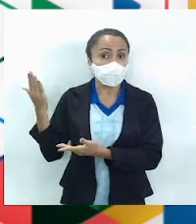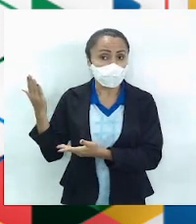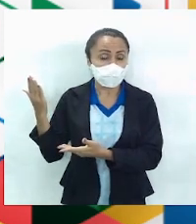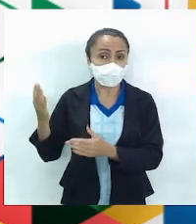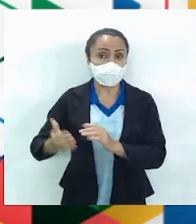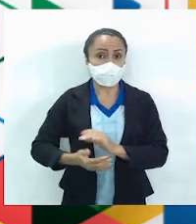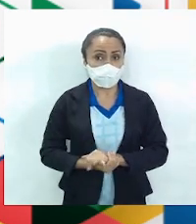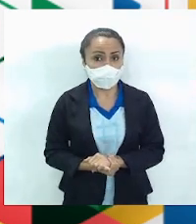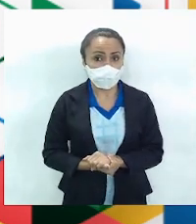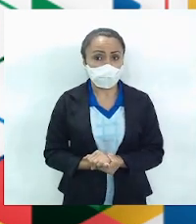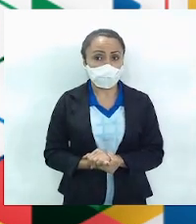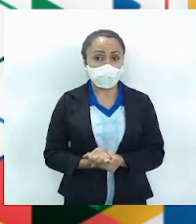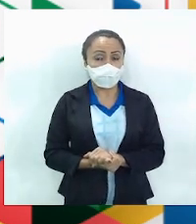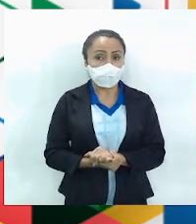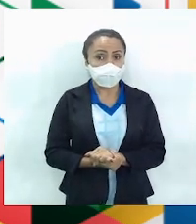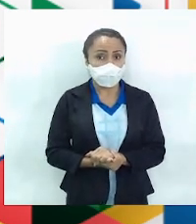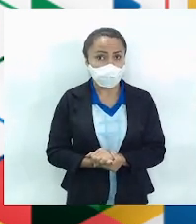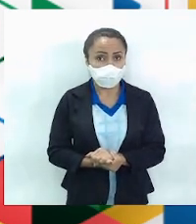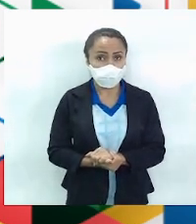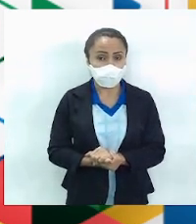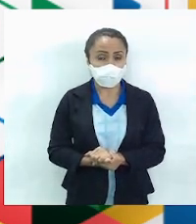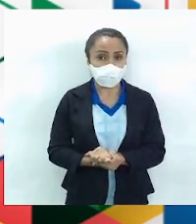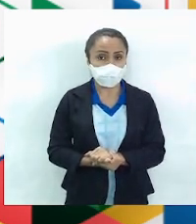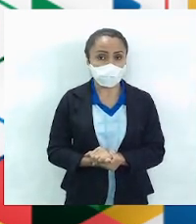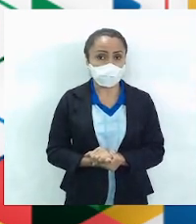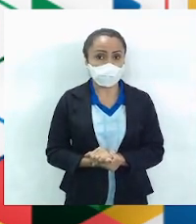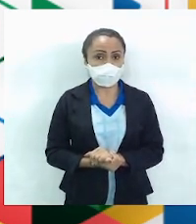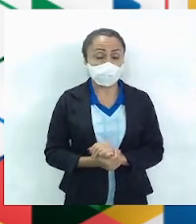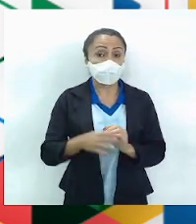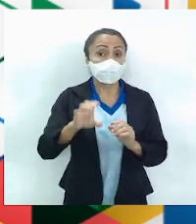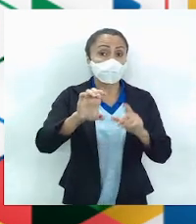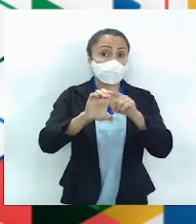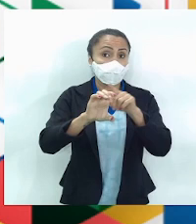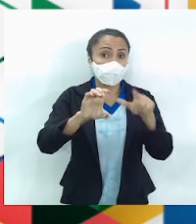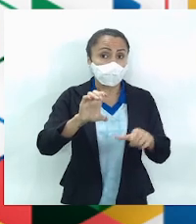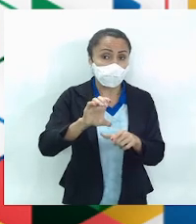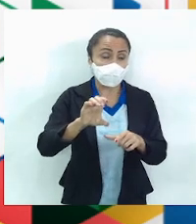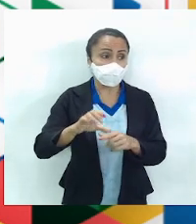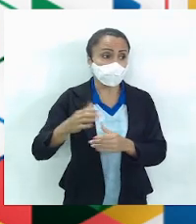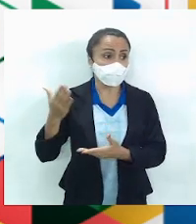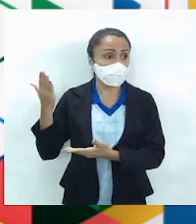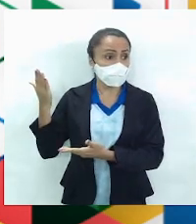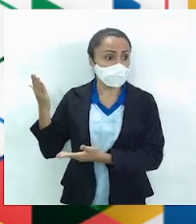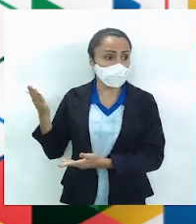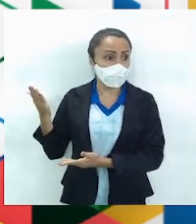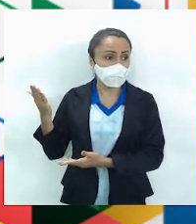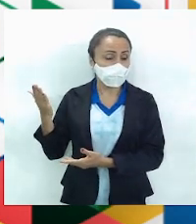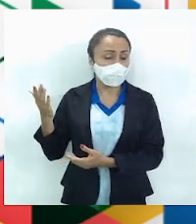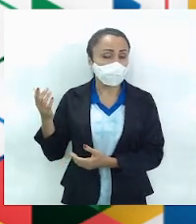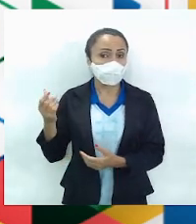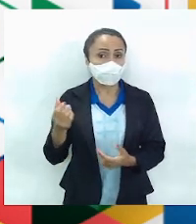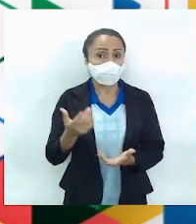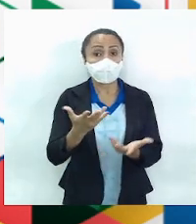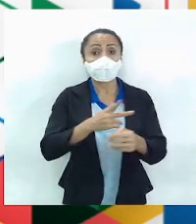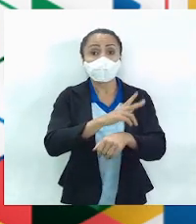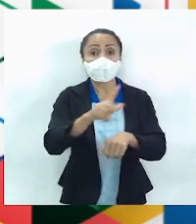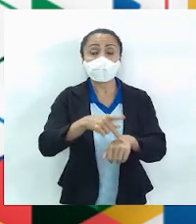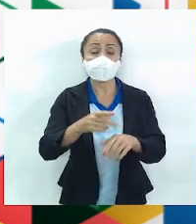Eslováquia, Eslovênia e Croácia. E. Estônia, Letônia